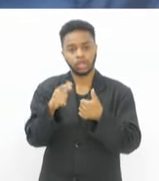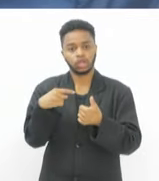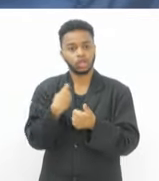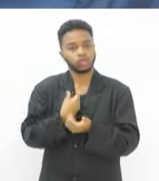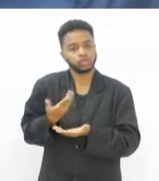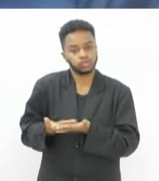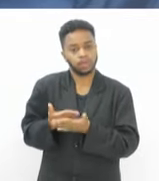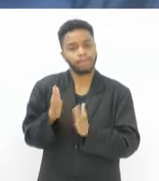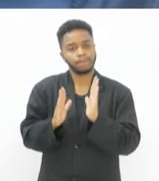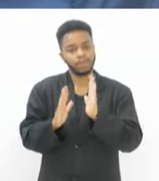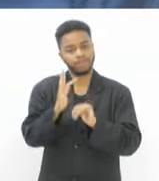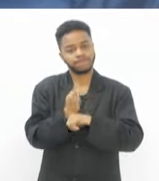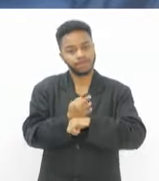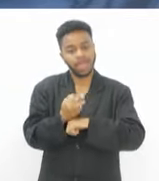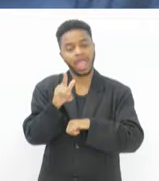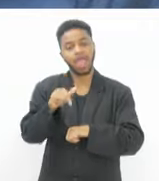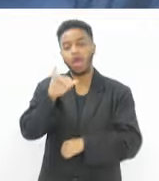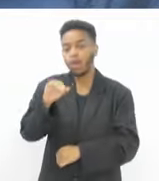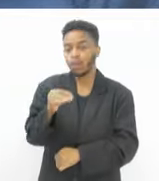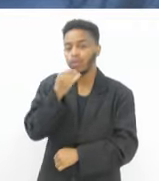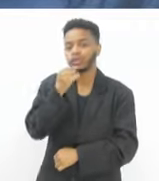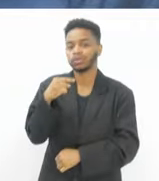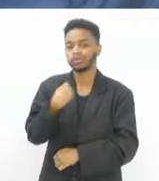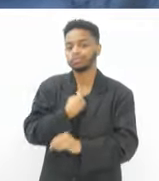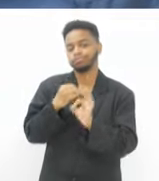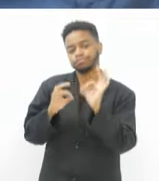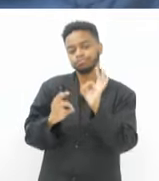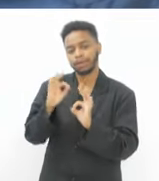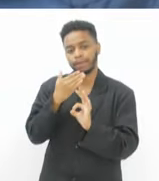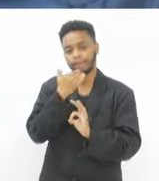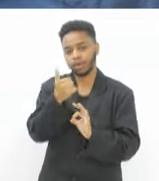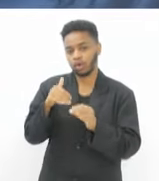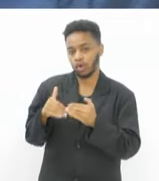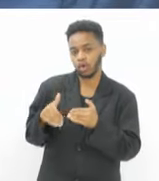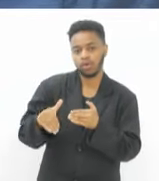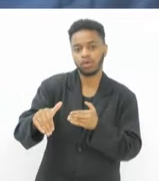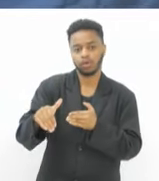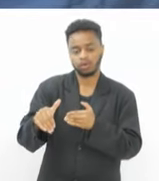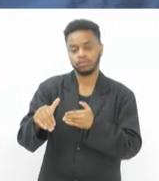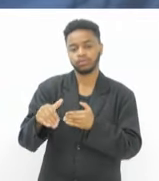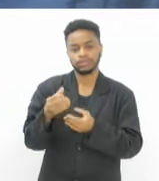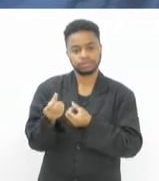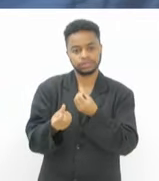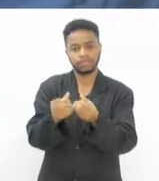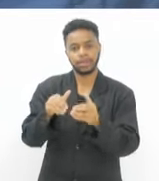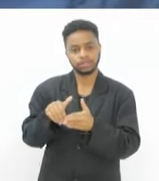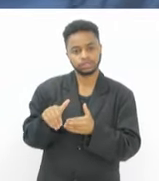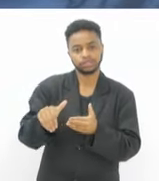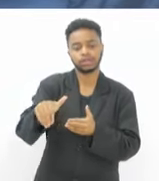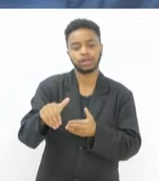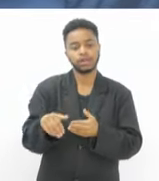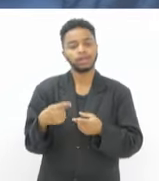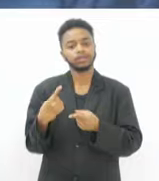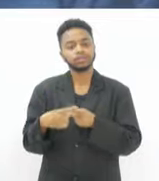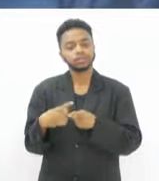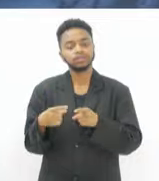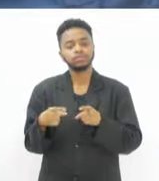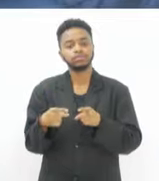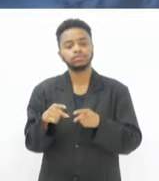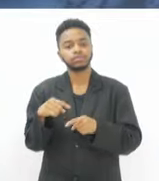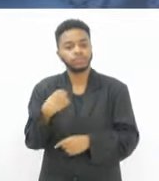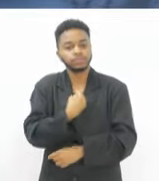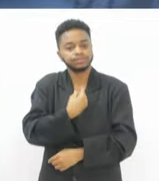nas férias, como uma oportunidade da gente se preparar melhor para o próximo ano, para o próximo semestre, para que a gente possa